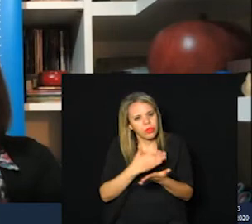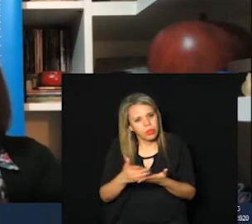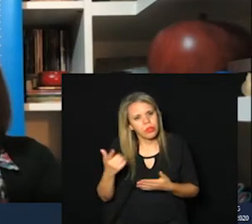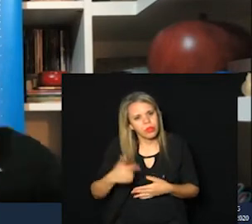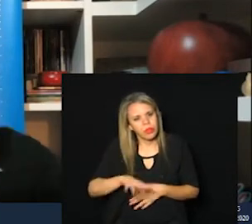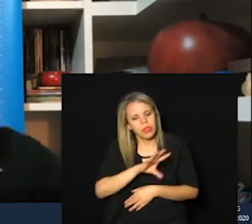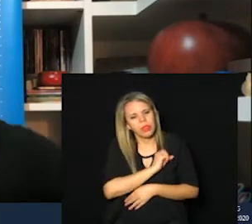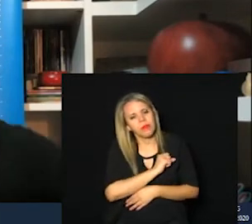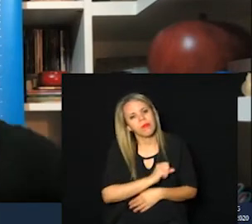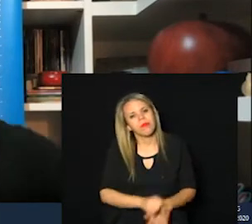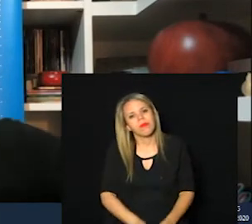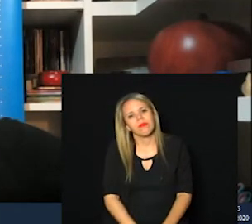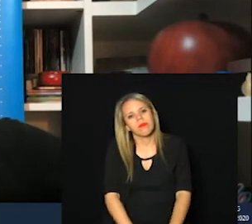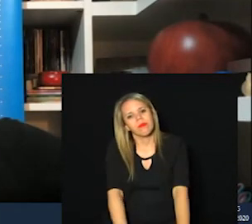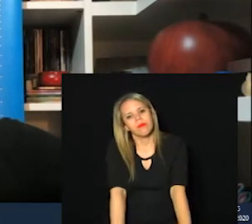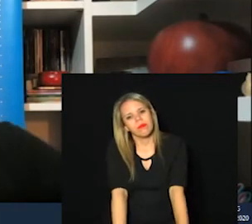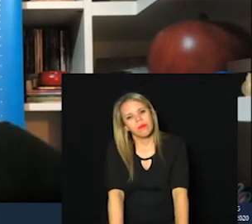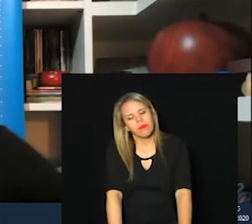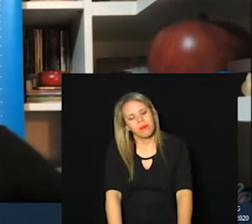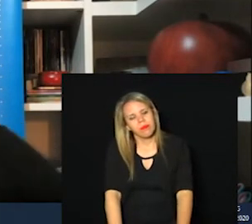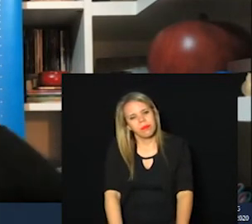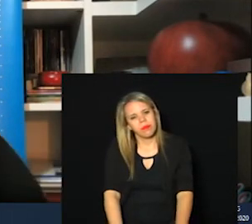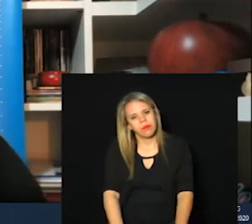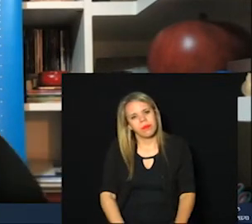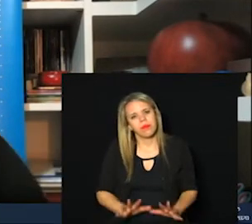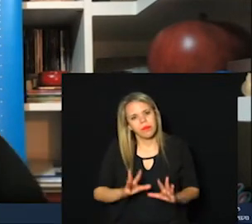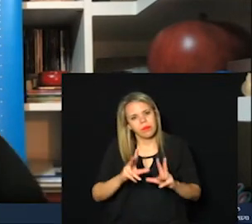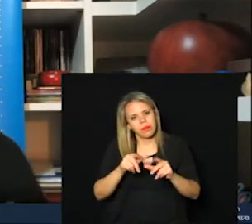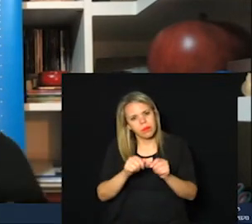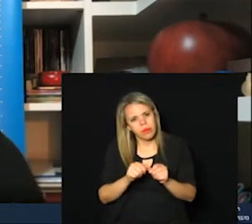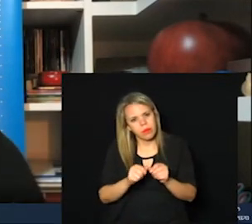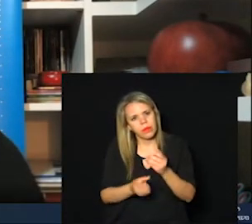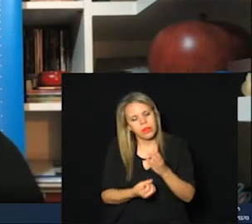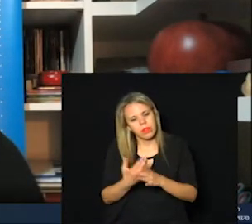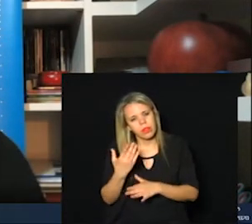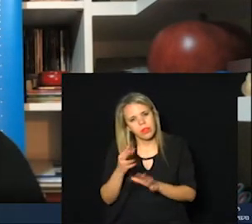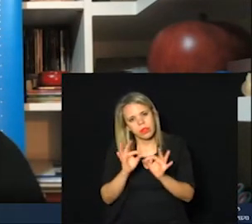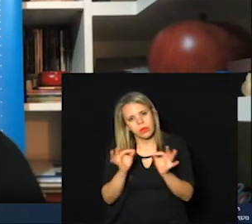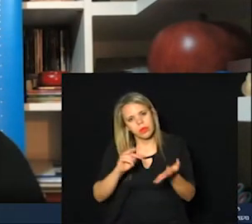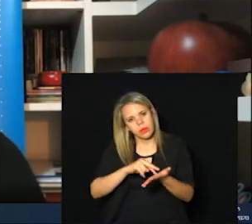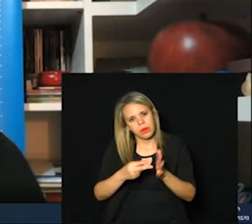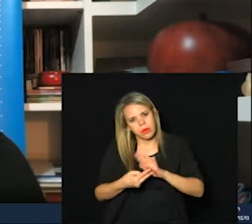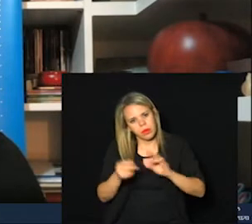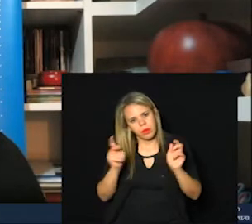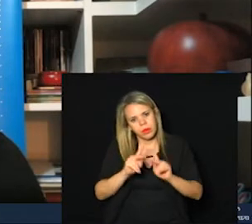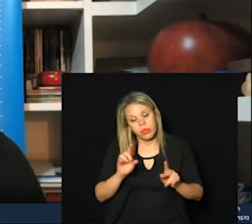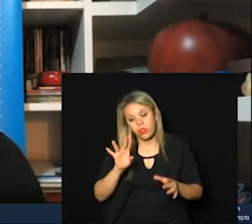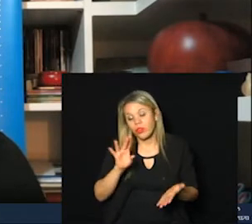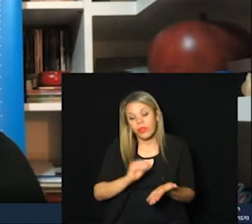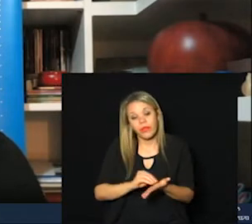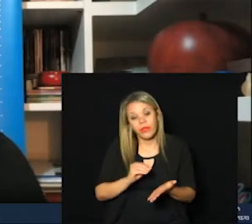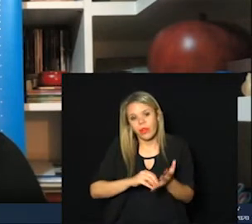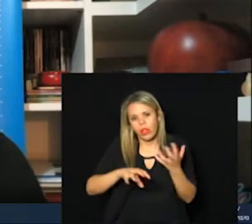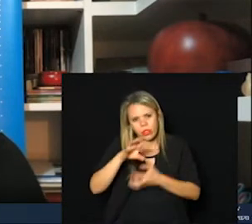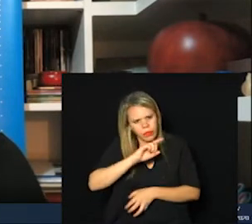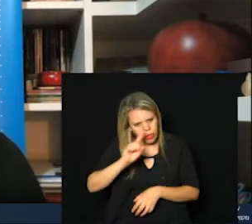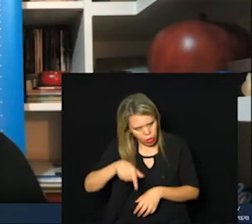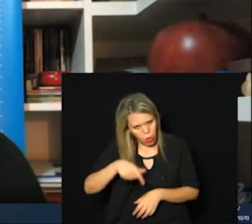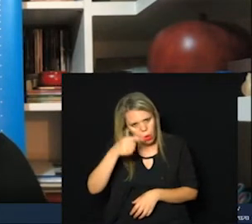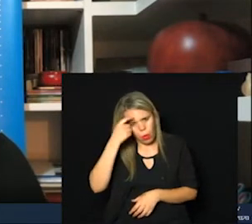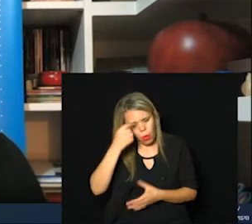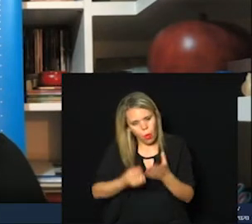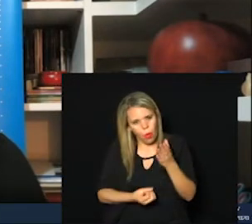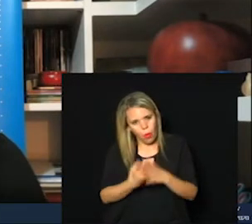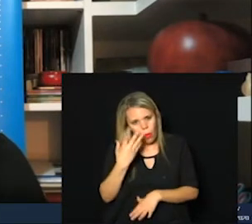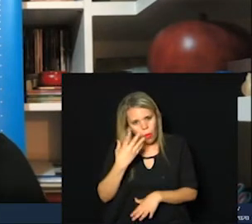amar. Nessa dimensão, a paz não quer dizer simplesmente ausência de conflito. Esta consiste, sobretudo,